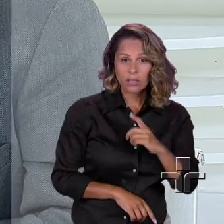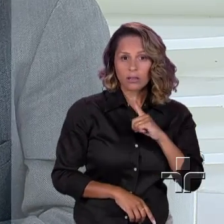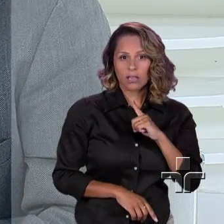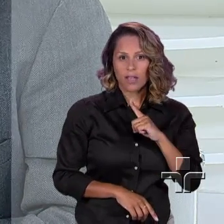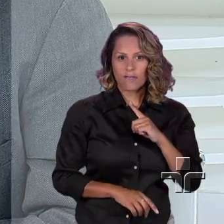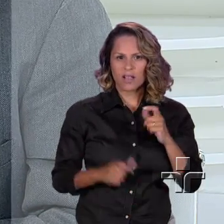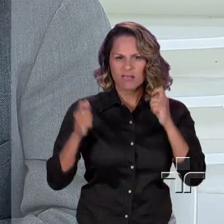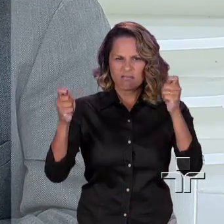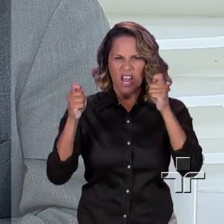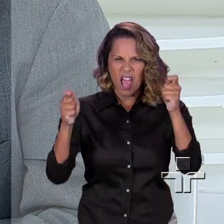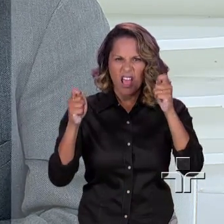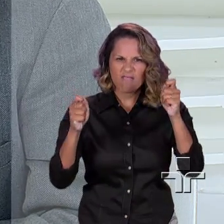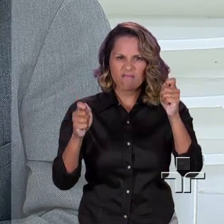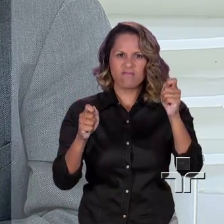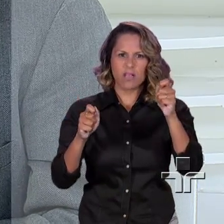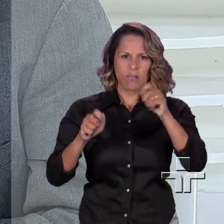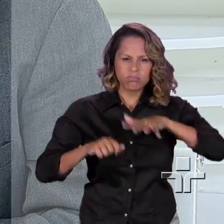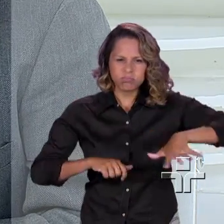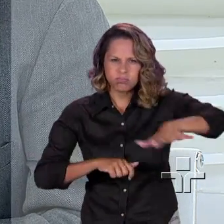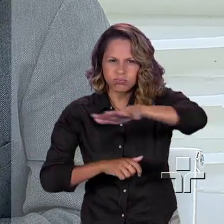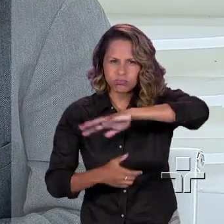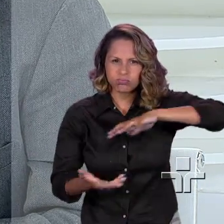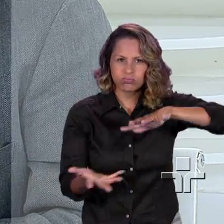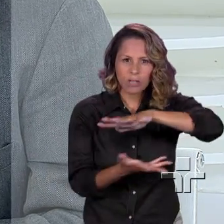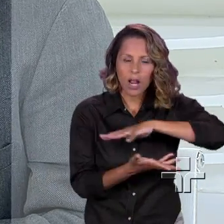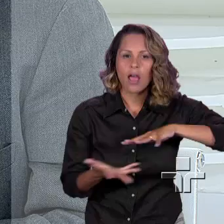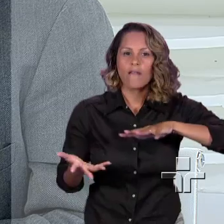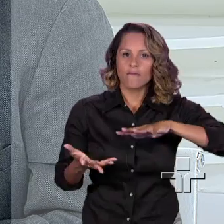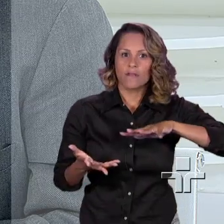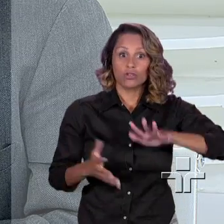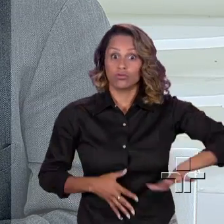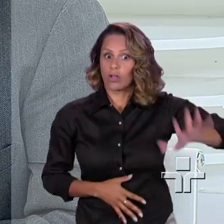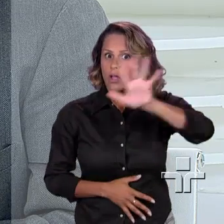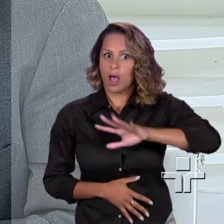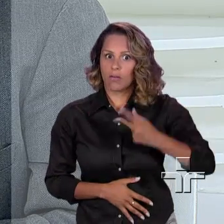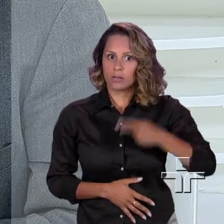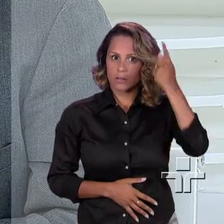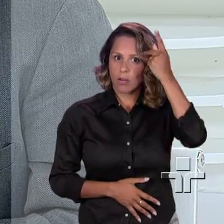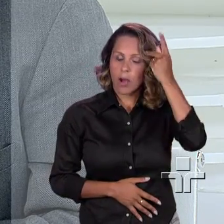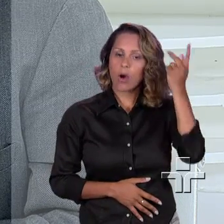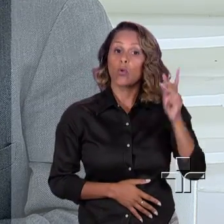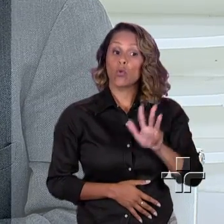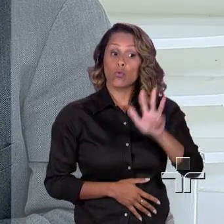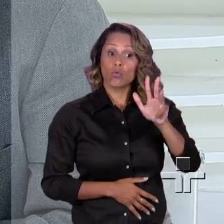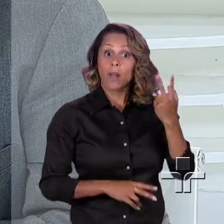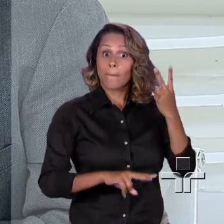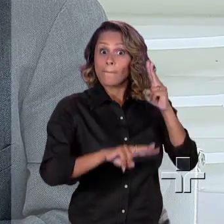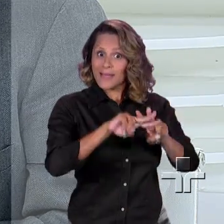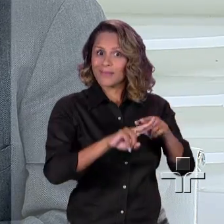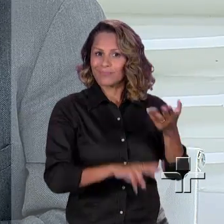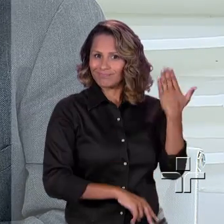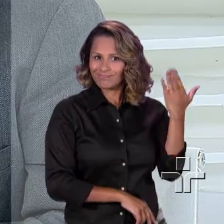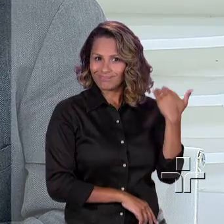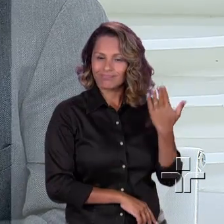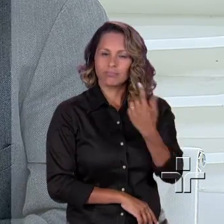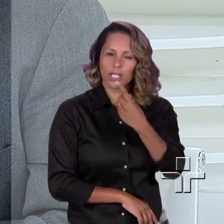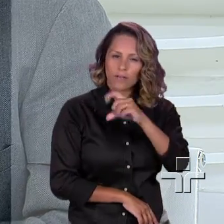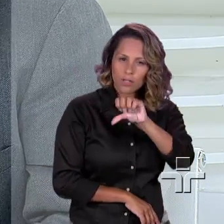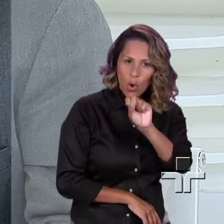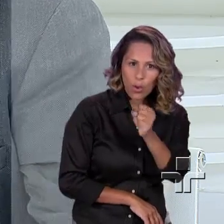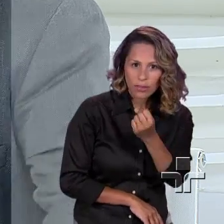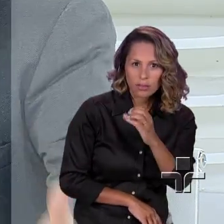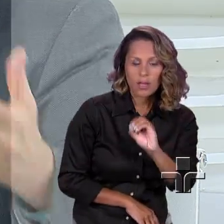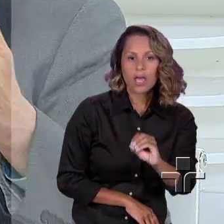preso, o ABC estava invadido, ocupado pelas militares,